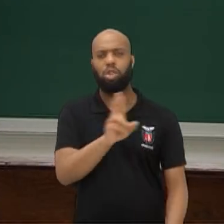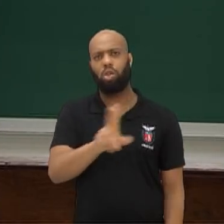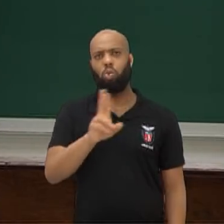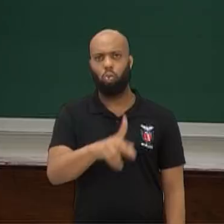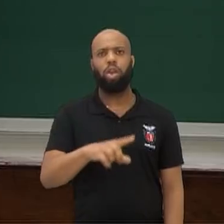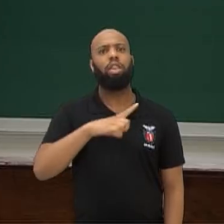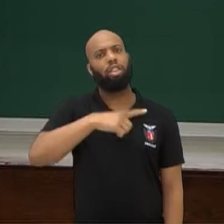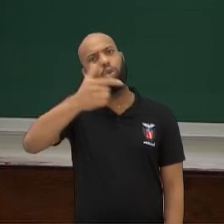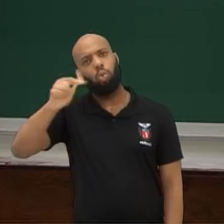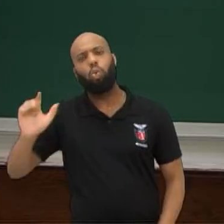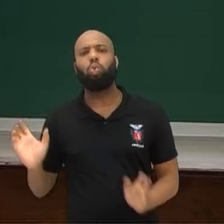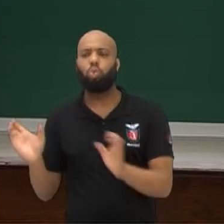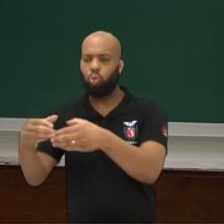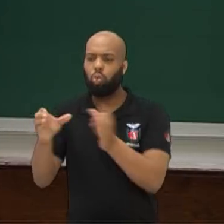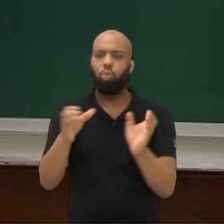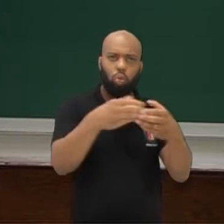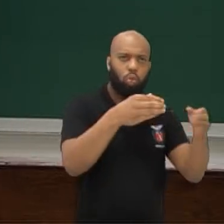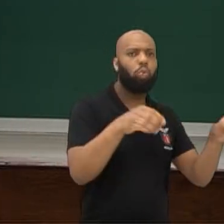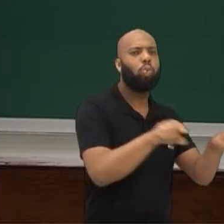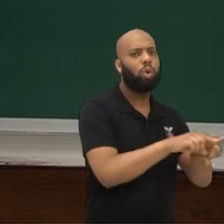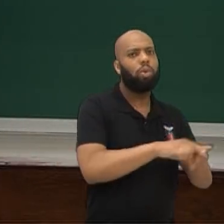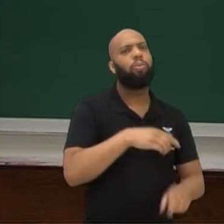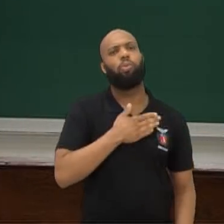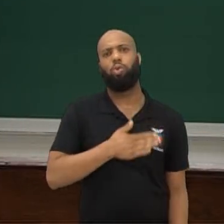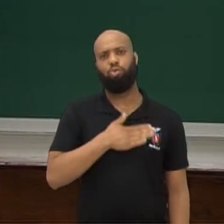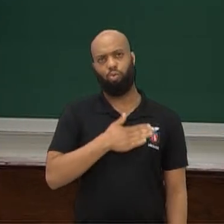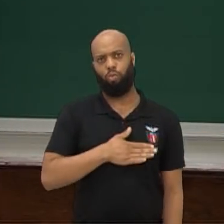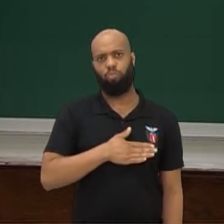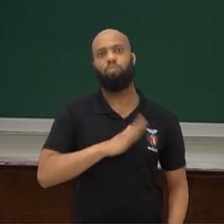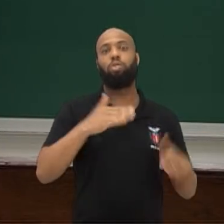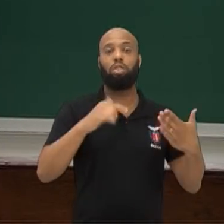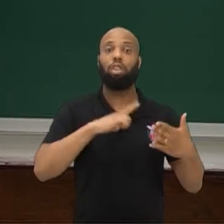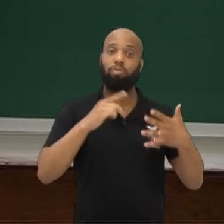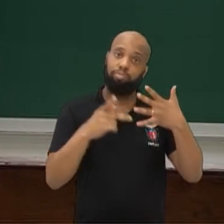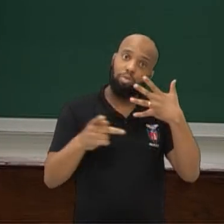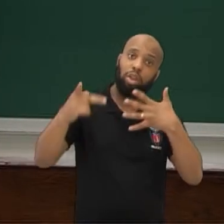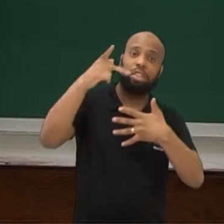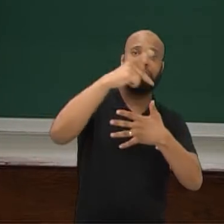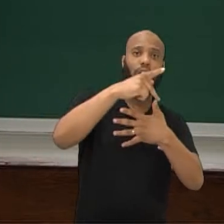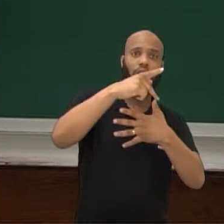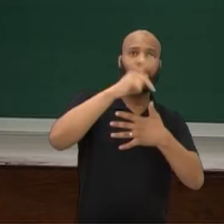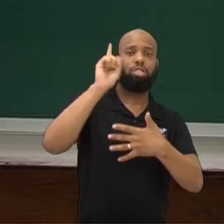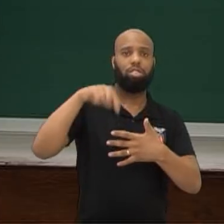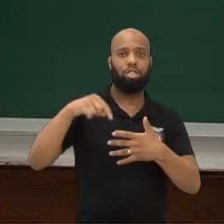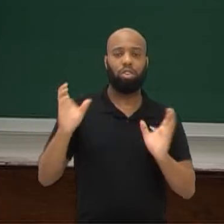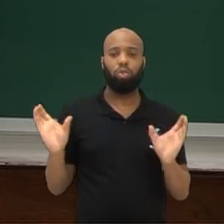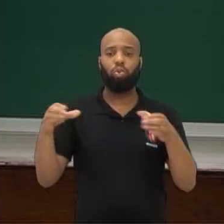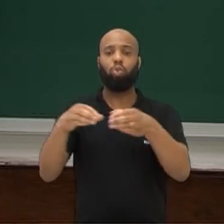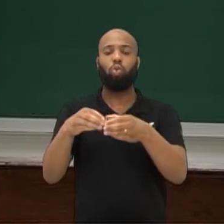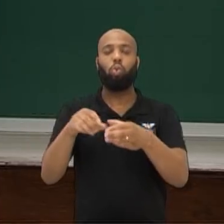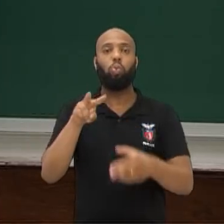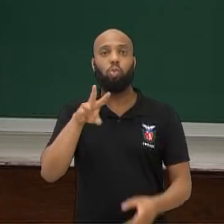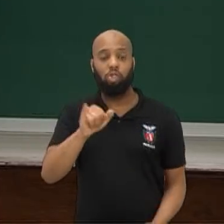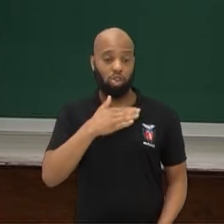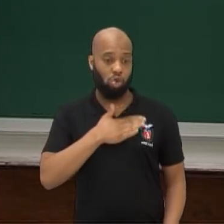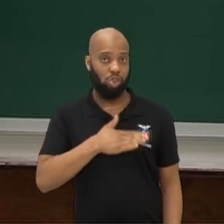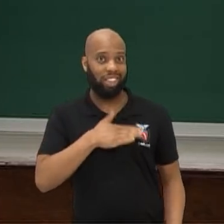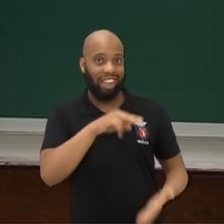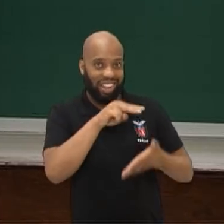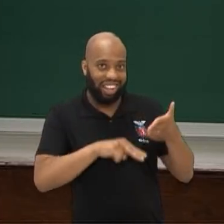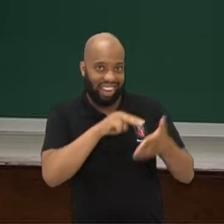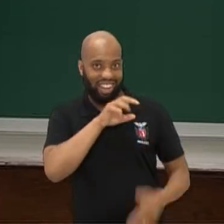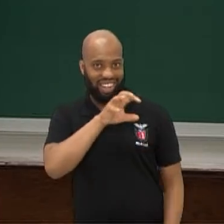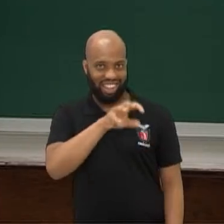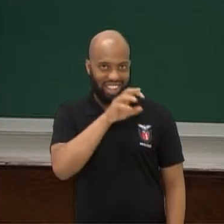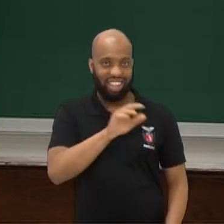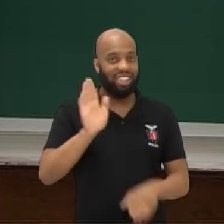agradou somente a esse tipo de público, né? Então a gente coloca como prioridade que o público esperado para esse tipo de leitura, para